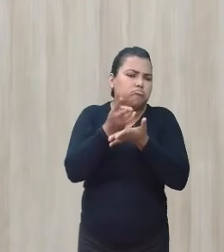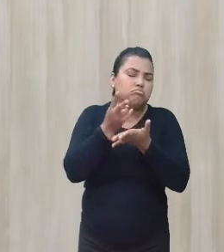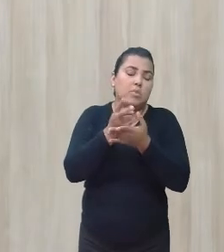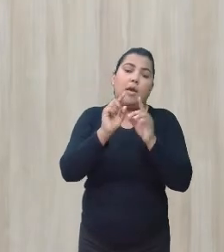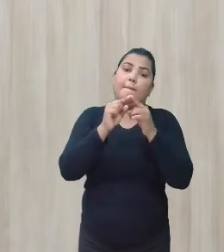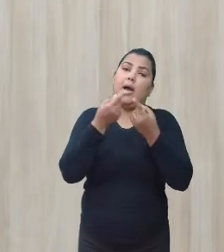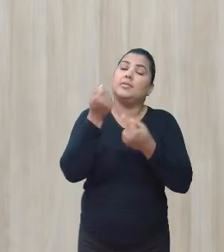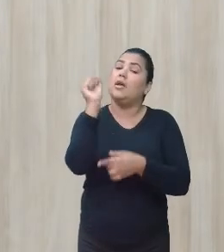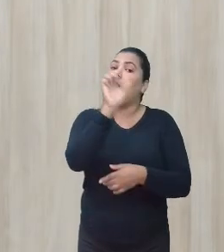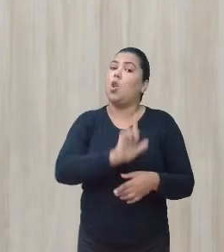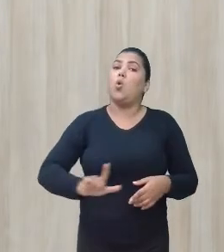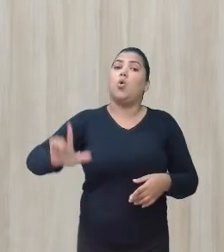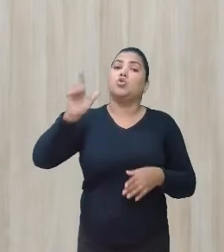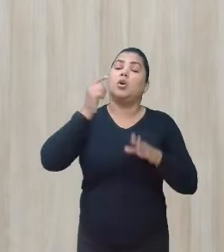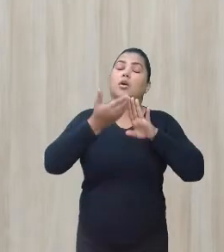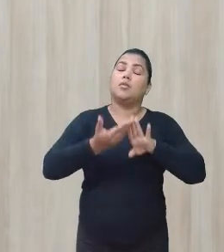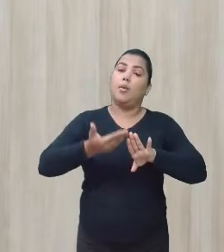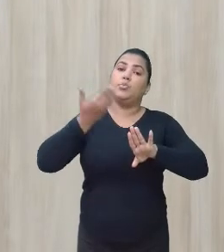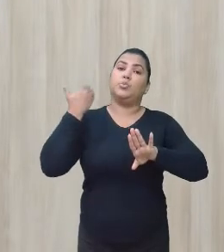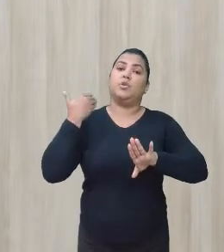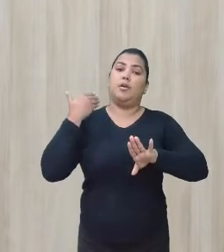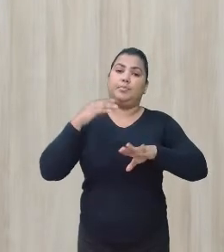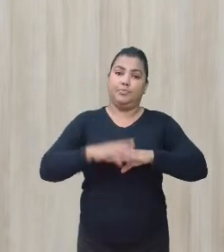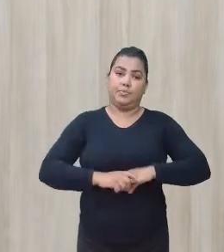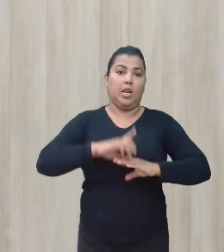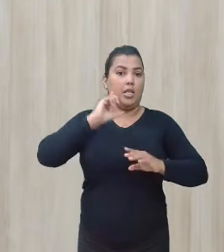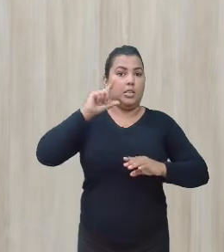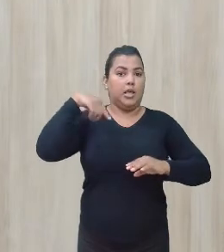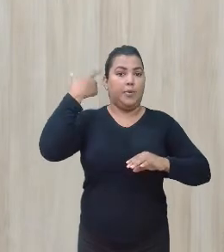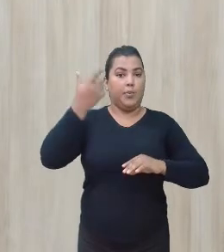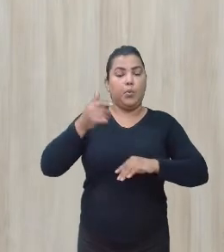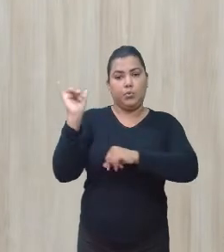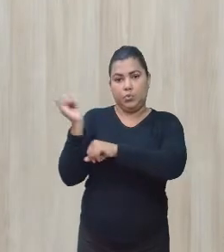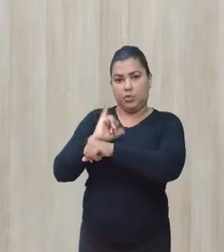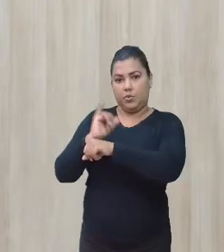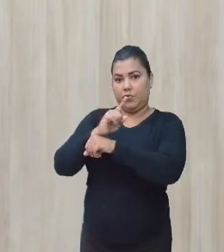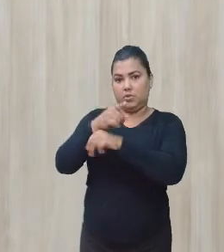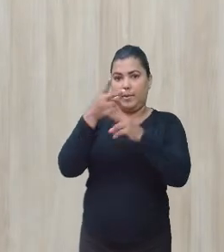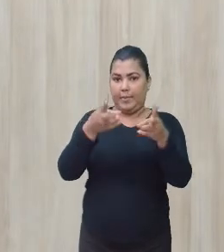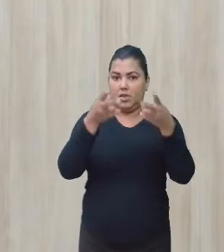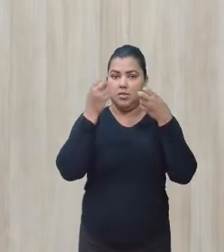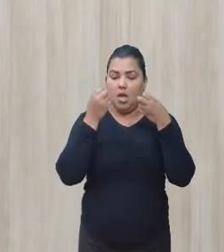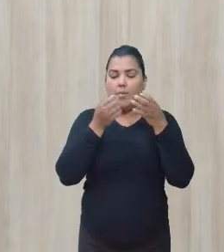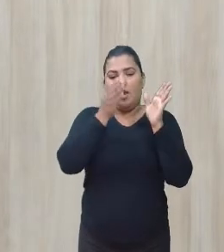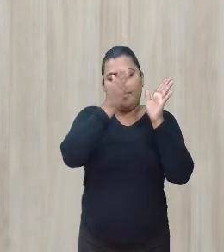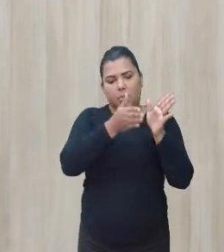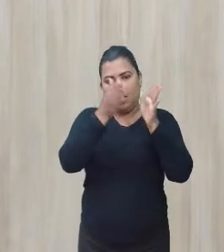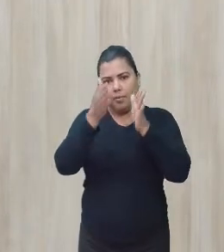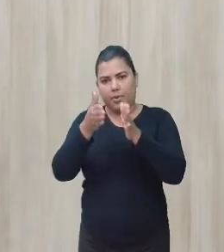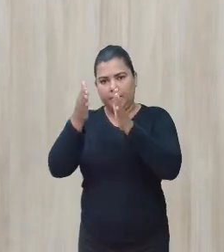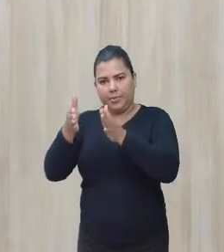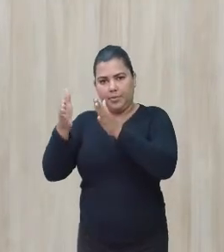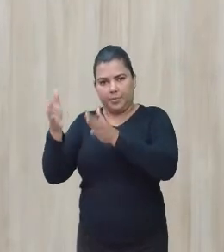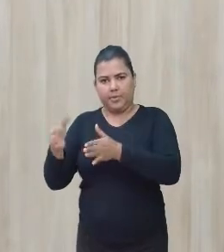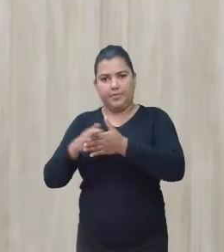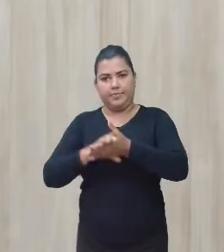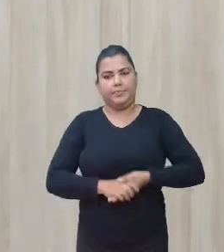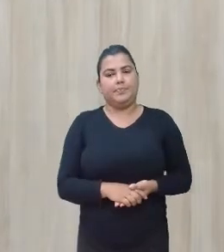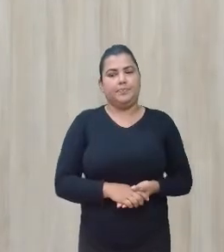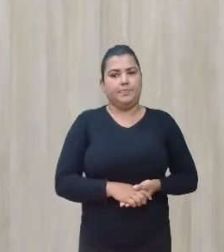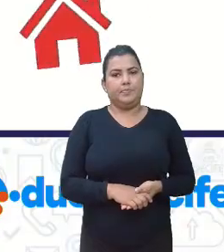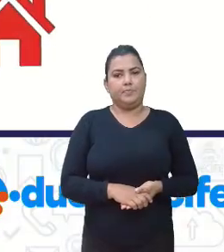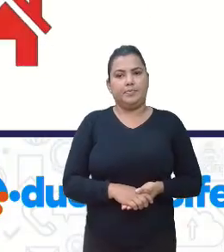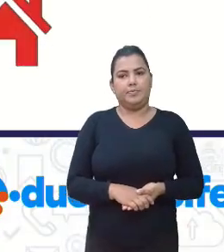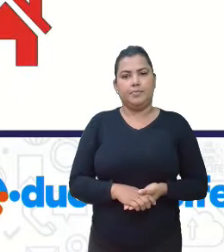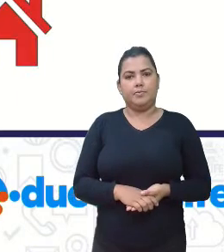mas sim a lógica que está por trás dele, e depois no YouTube você vê pausadamente cada etapa aqui. Então vejamos a seguinte